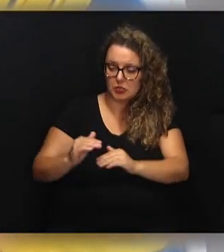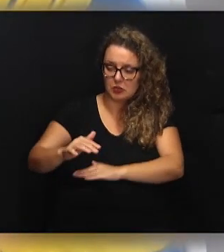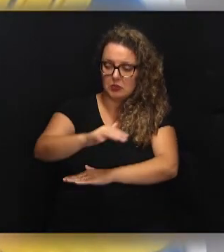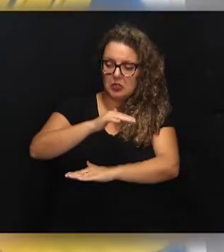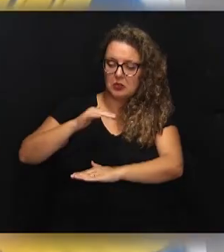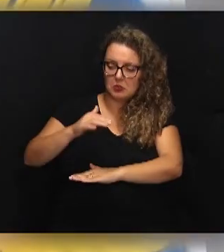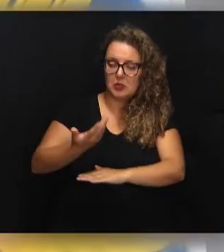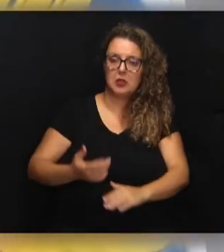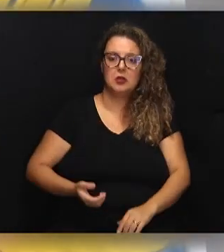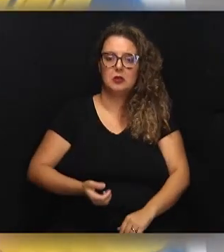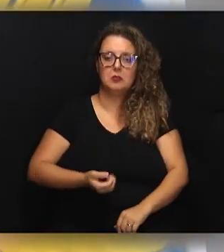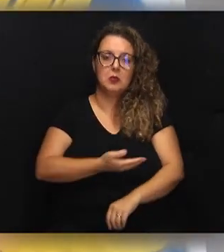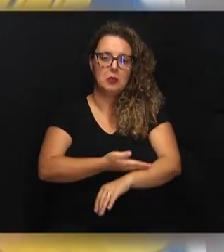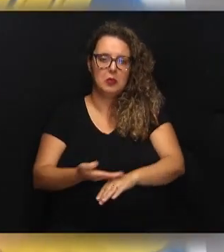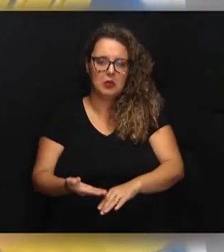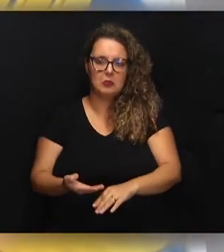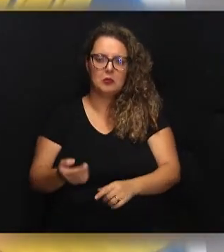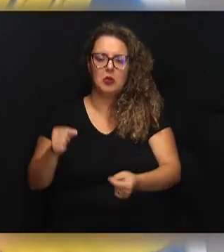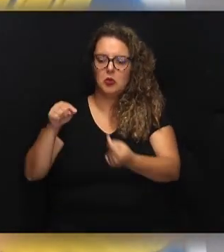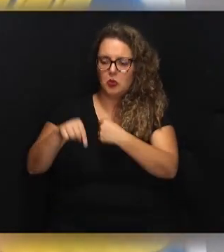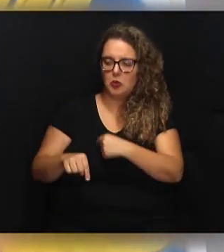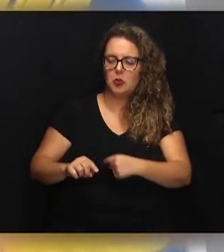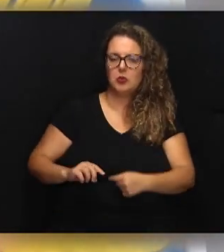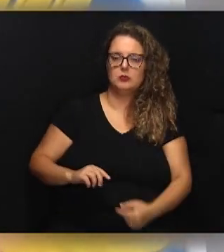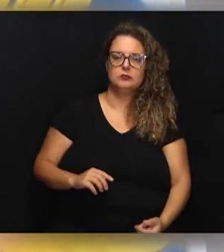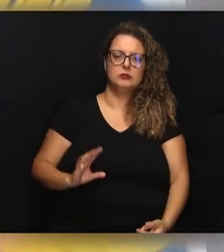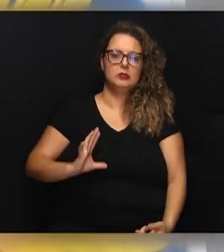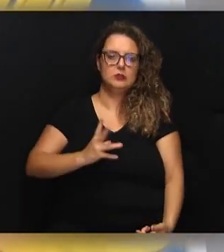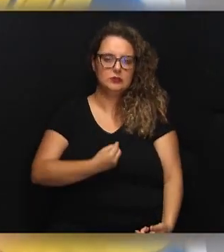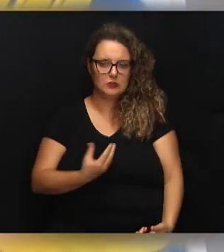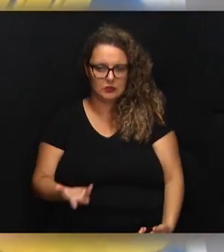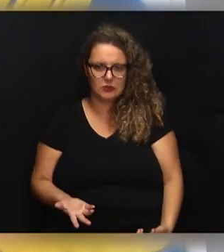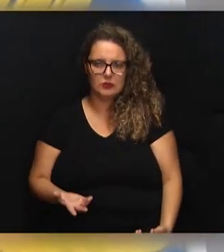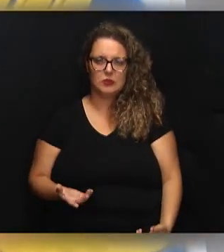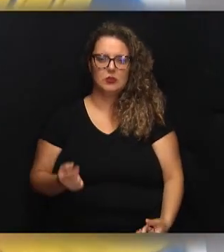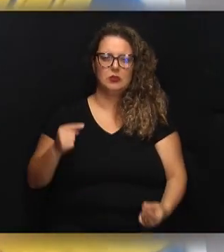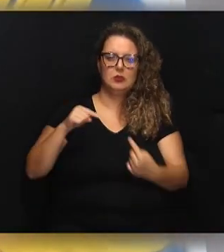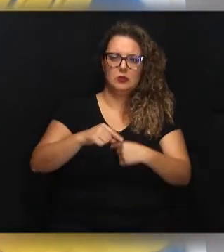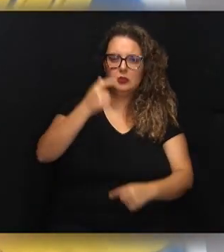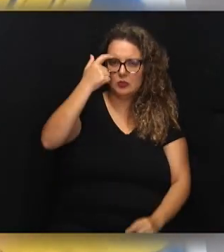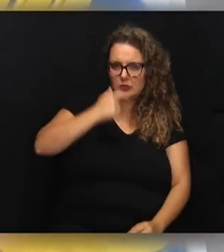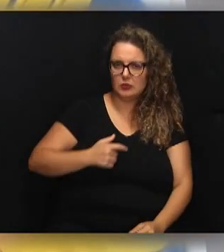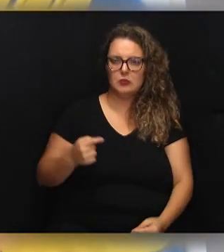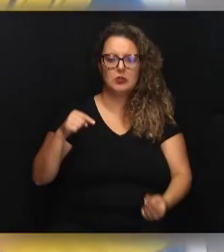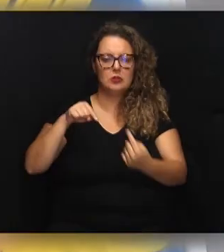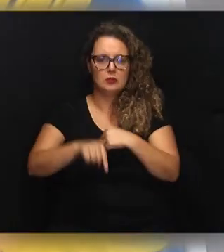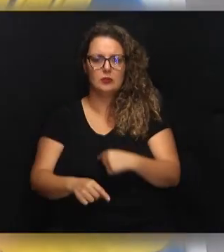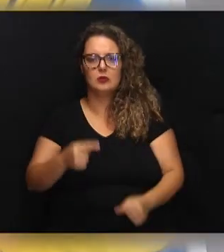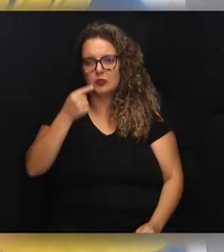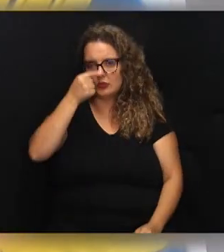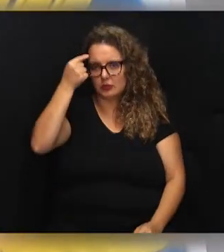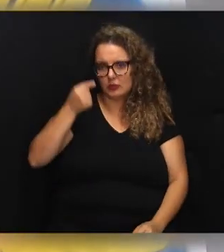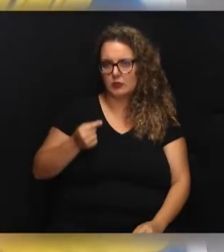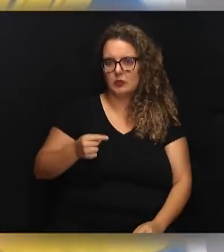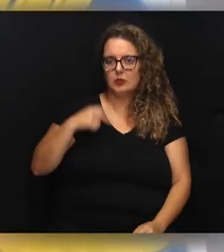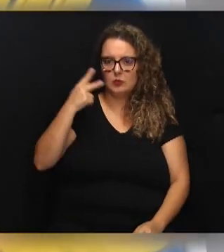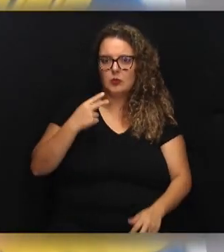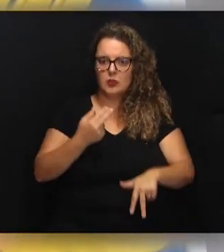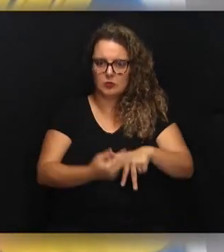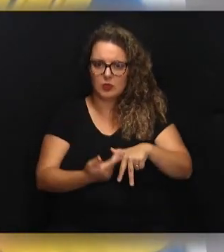luta trans, cometeu violência política de gênero contra mim, contra a vereadora Paola. Então essa aqui foi um ato